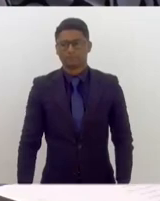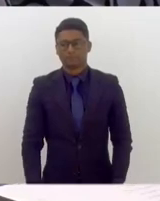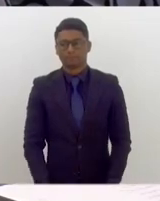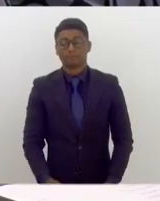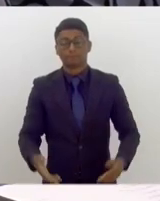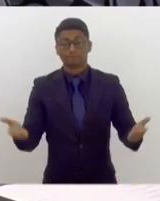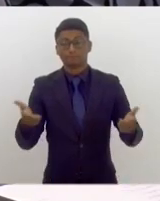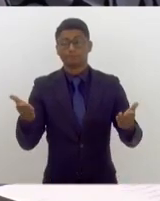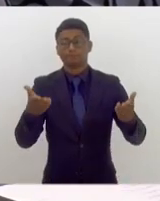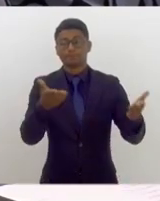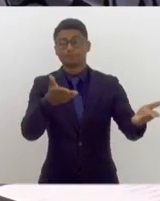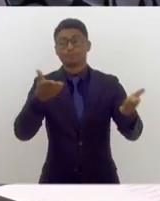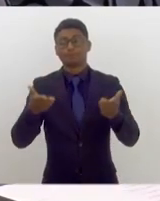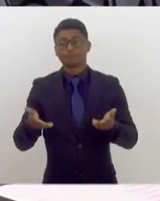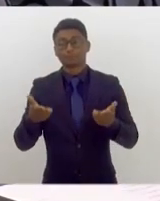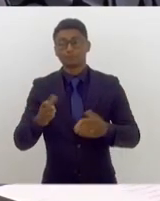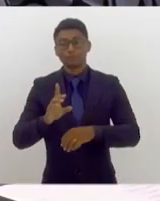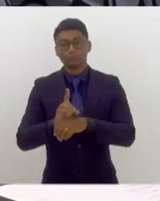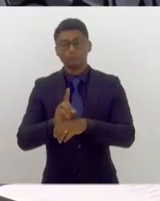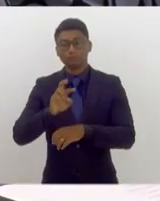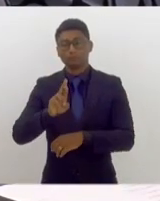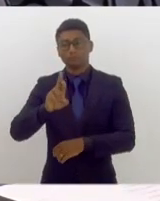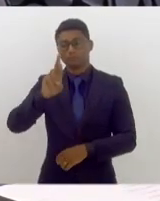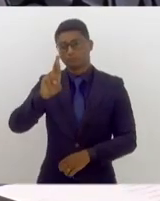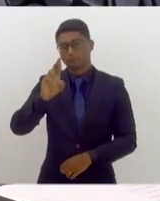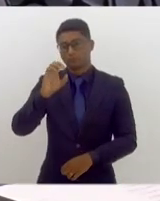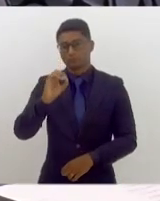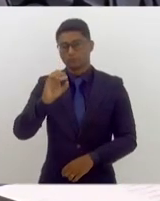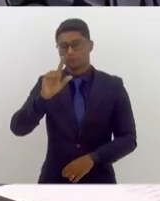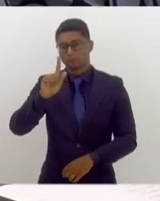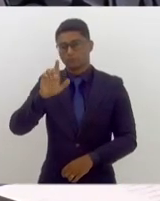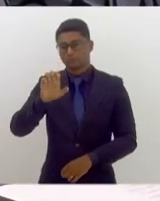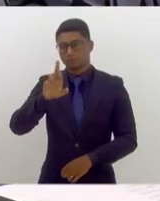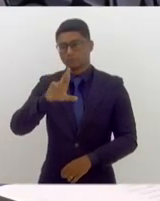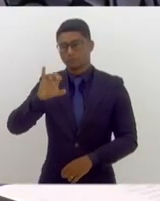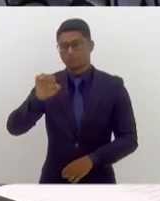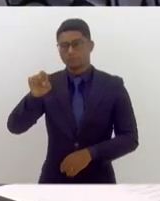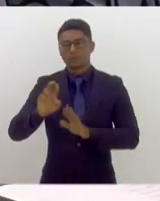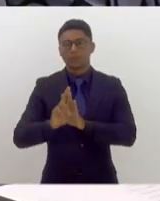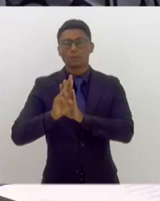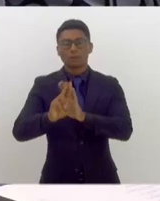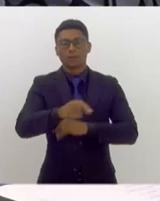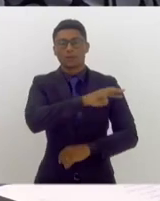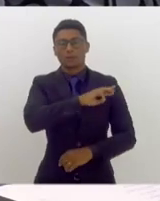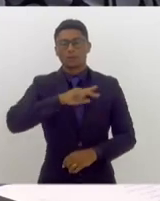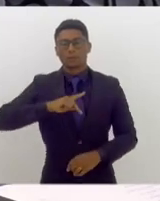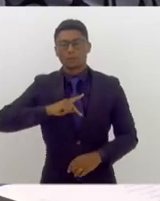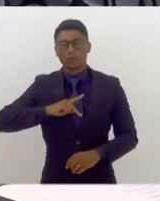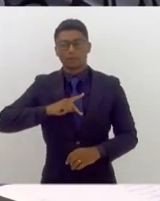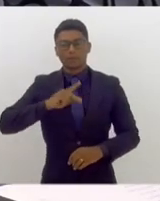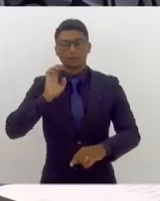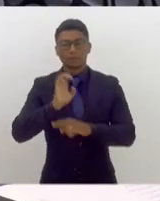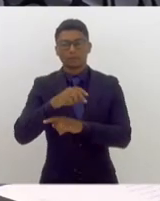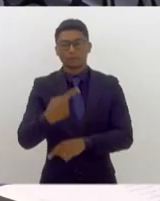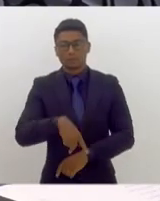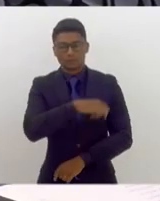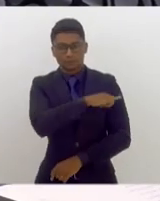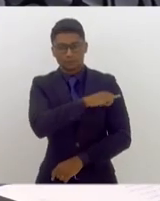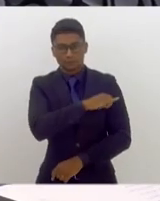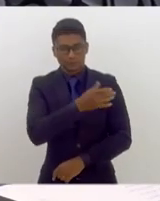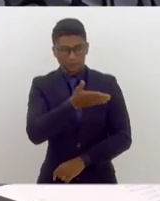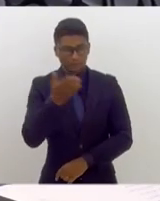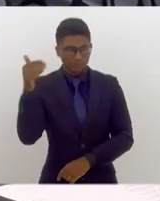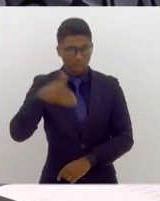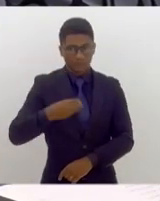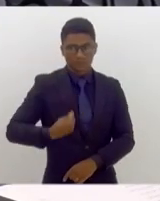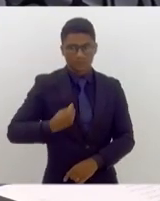Gostaria de chamar agora para o uso da palavra o Dr. Rogério Pacheco, representando o Ministério Público do Estado do Rio de Janeiro. Obrigado pela presença, Dr. Rogério,